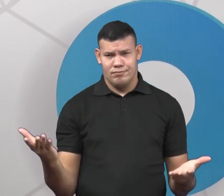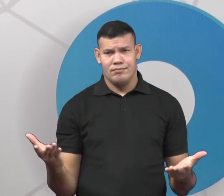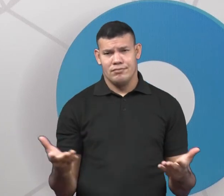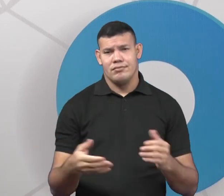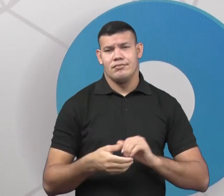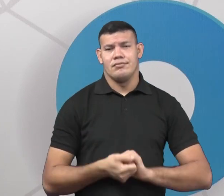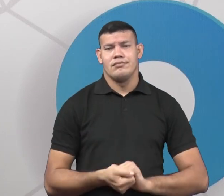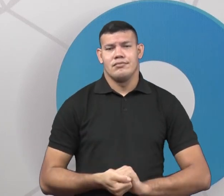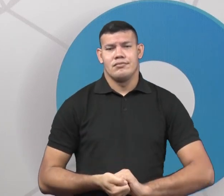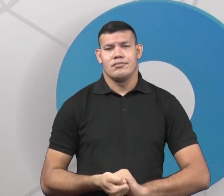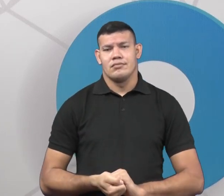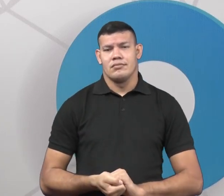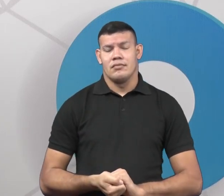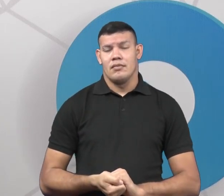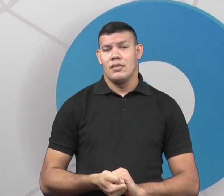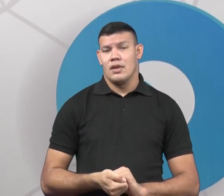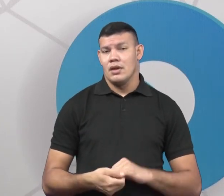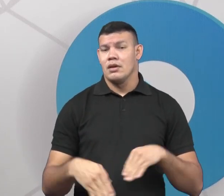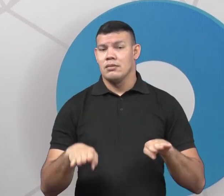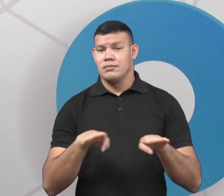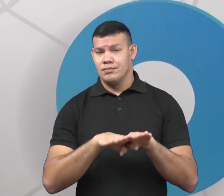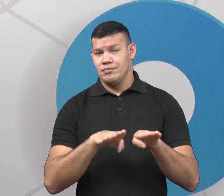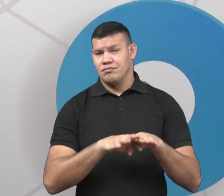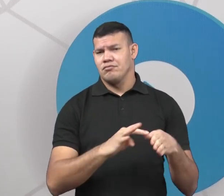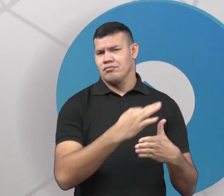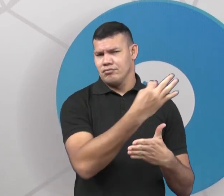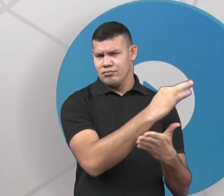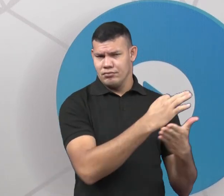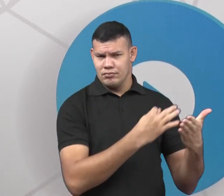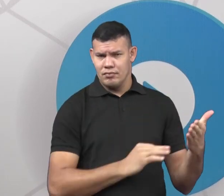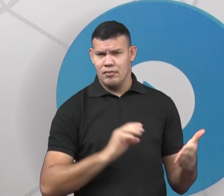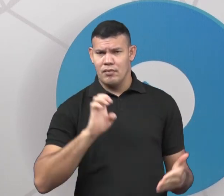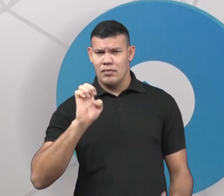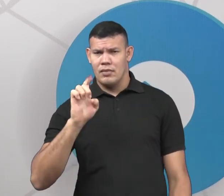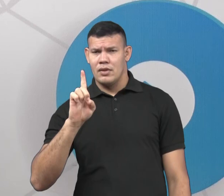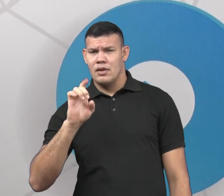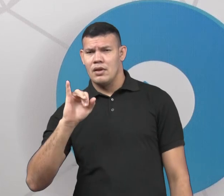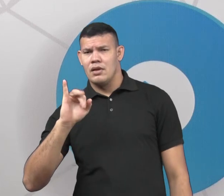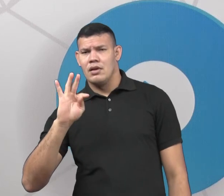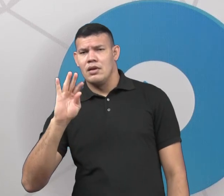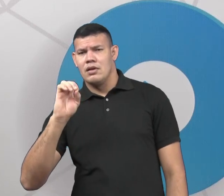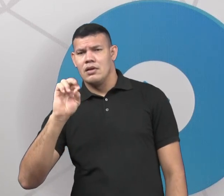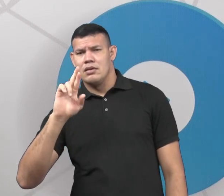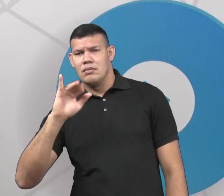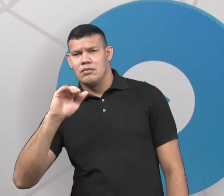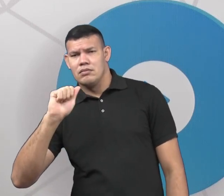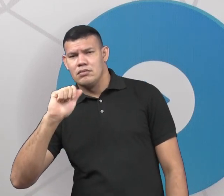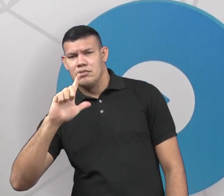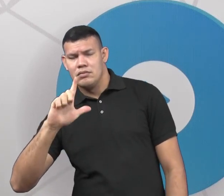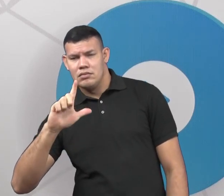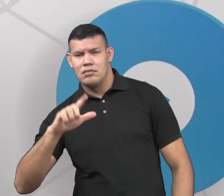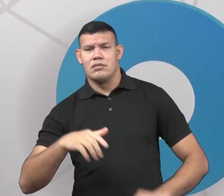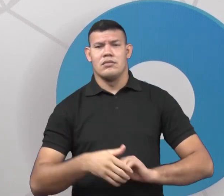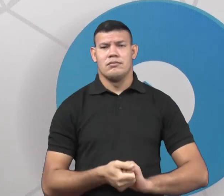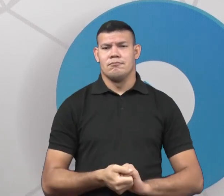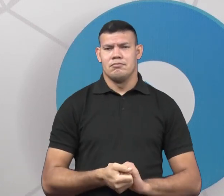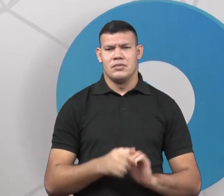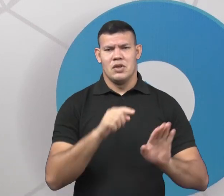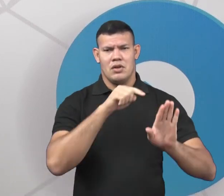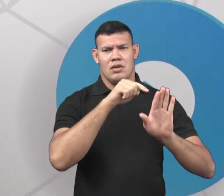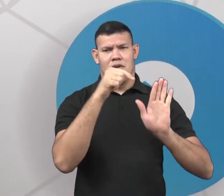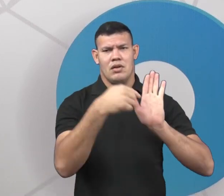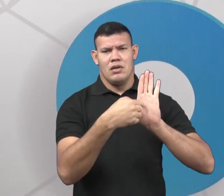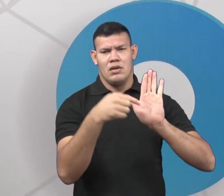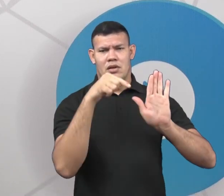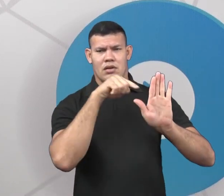plurissignificação. Por outro lado, textos como editoriais não contam com a representação conotativa,